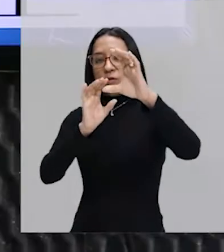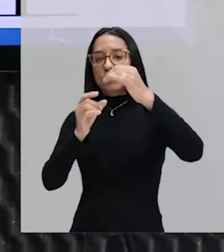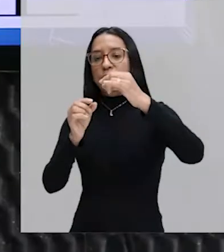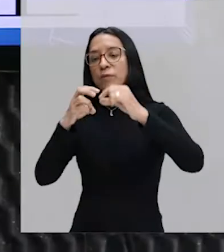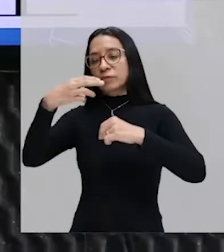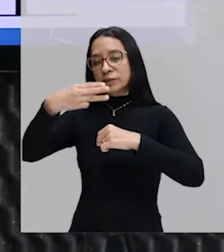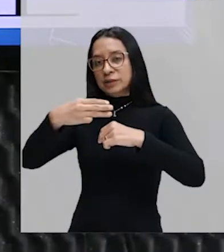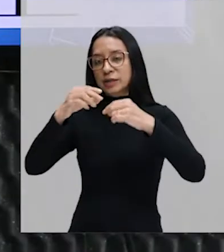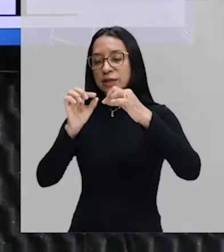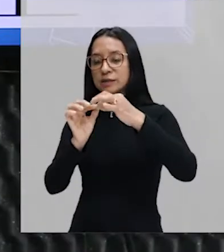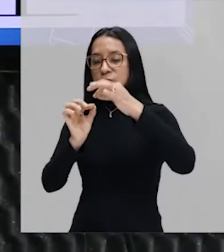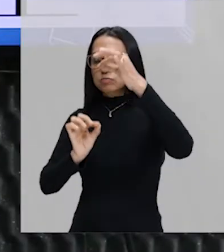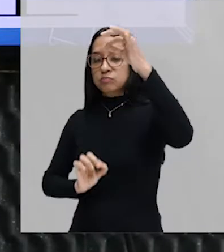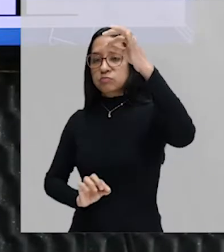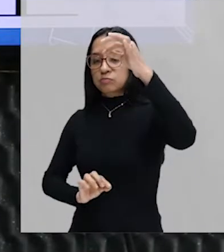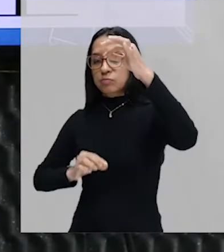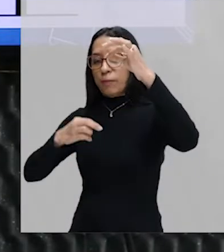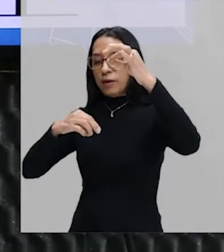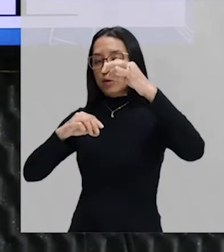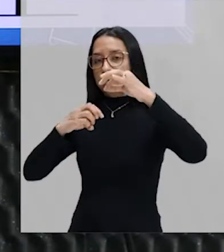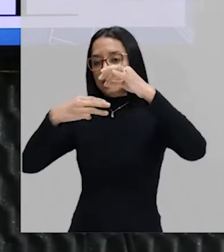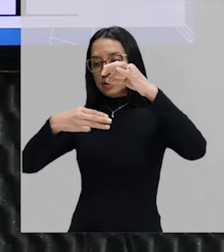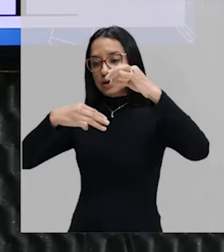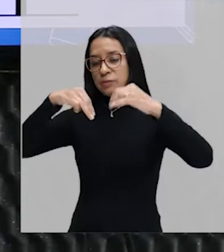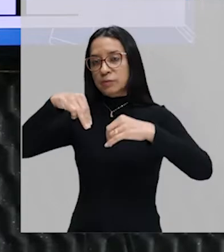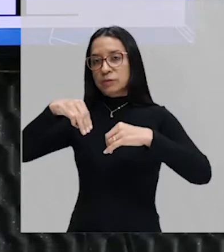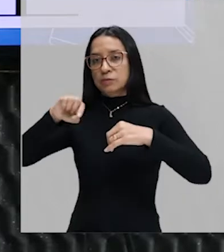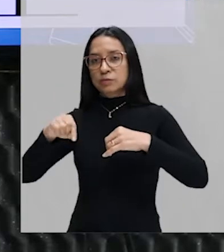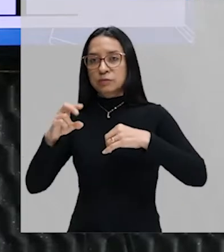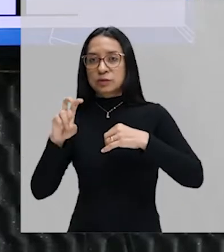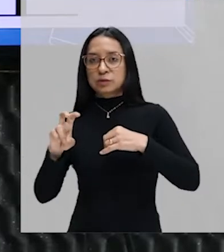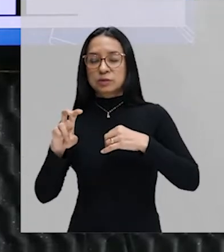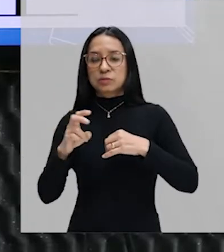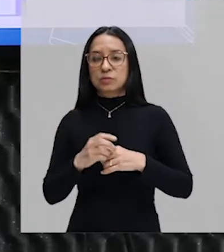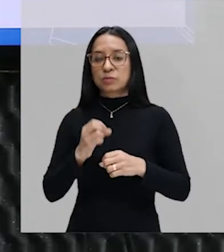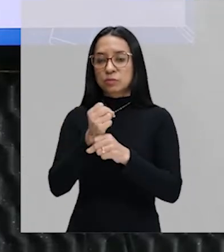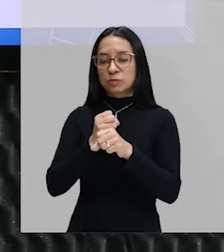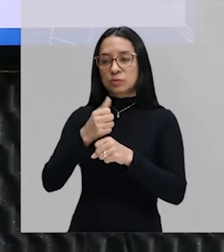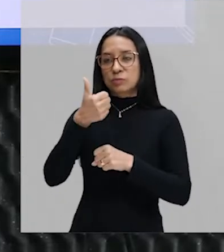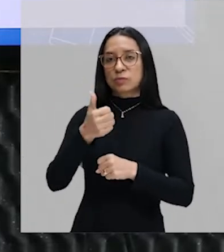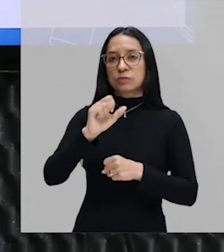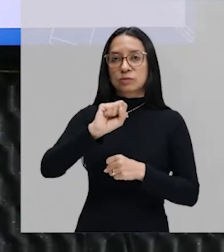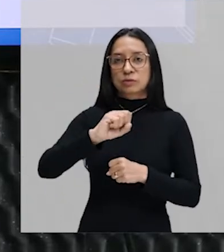3,05 metros. Isso lá em 1891.